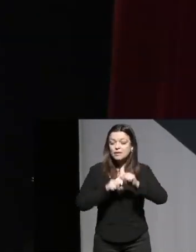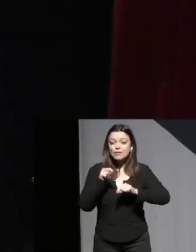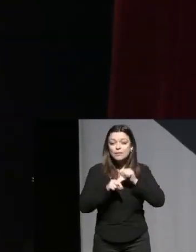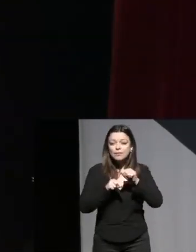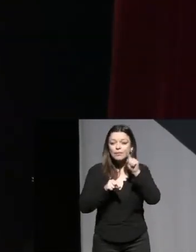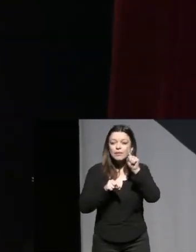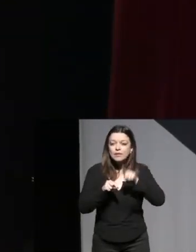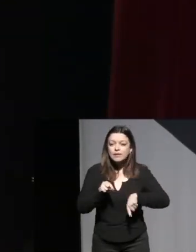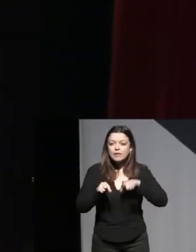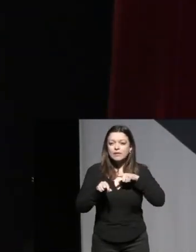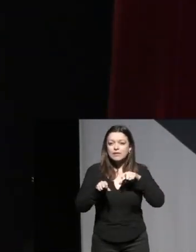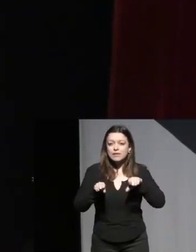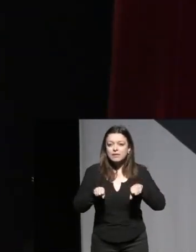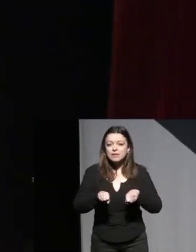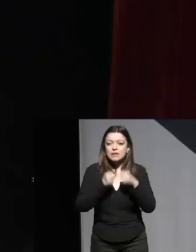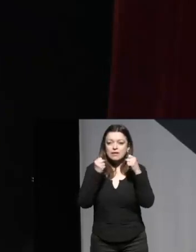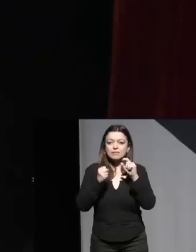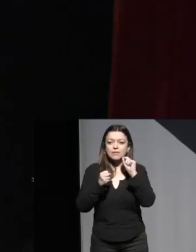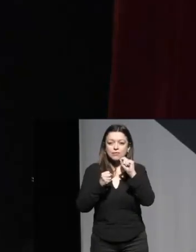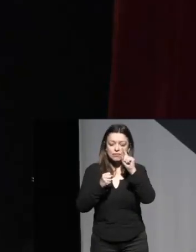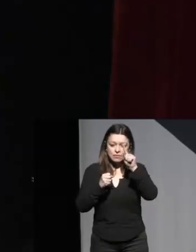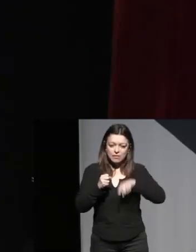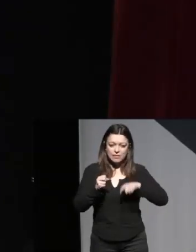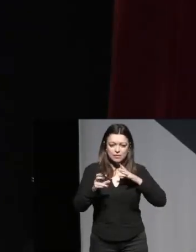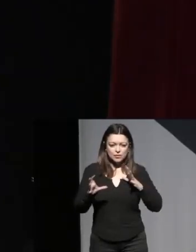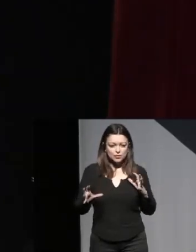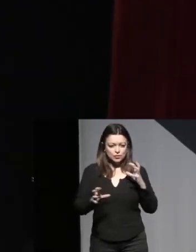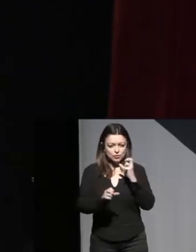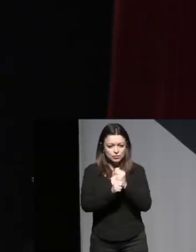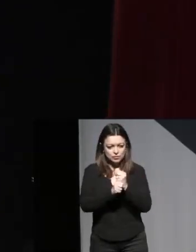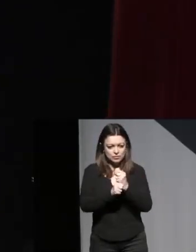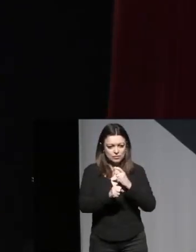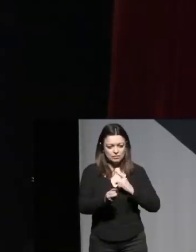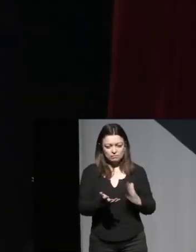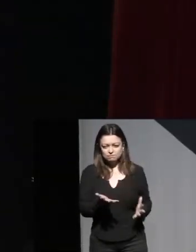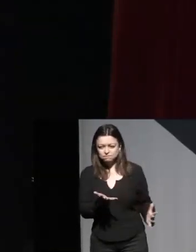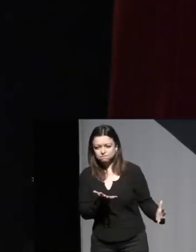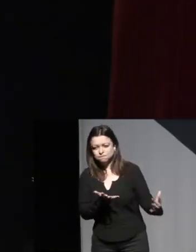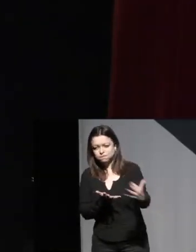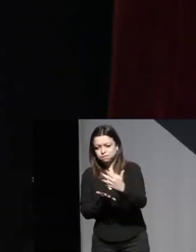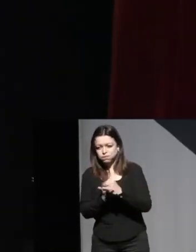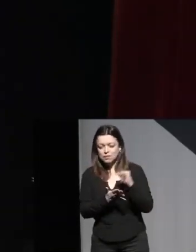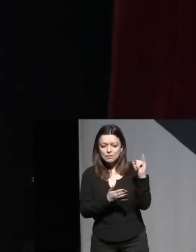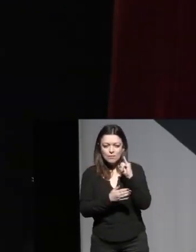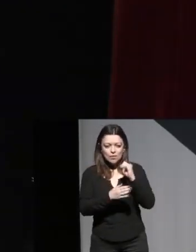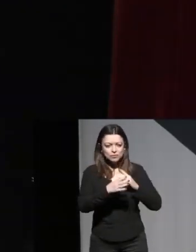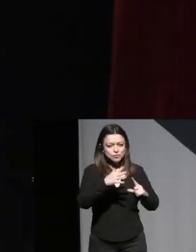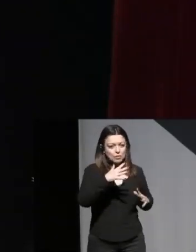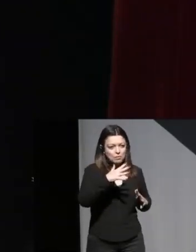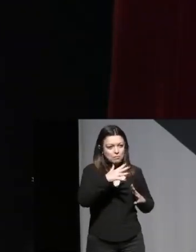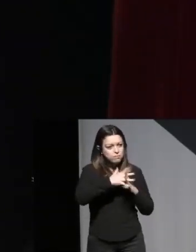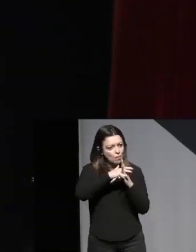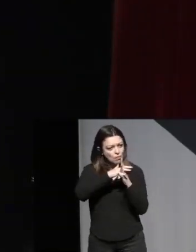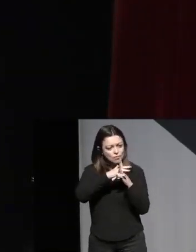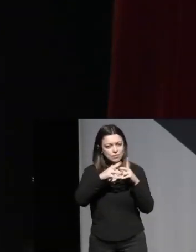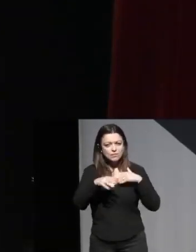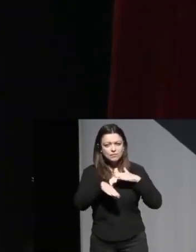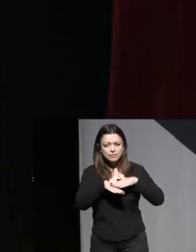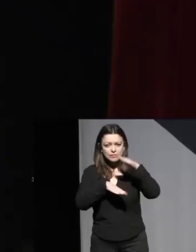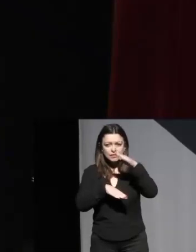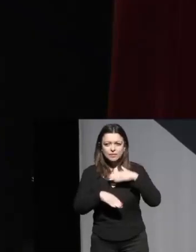um recorde de arrecadação. E esse recorde ele não se via desde 97, estava estabelecido